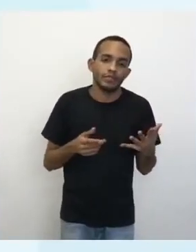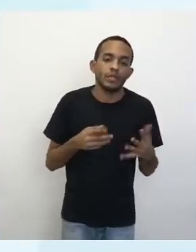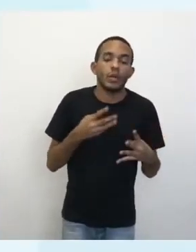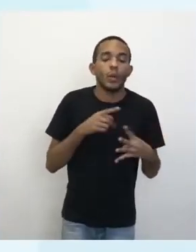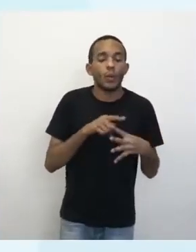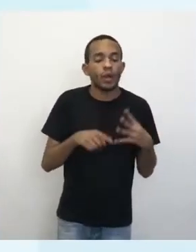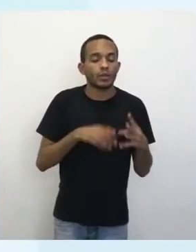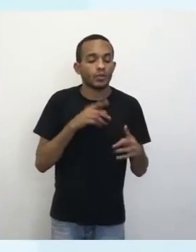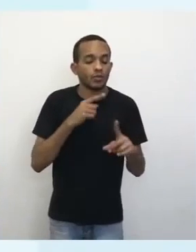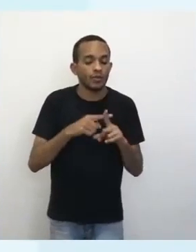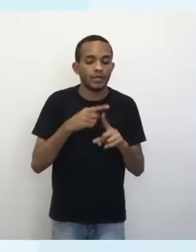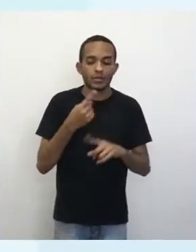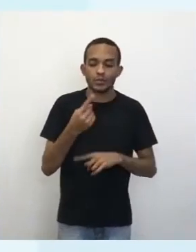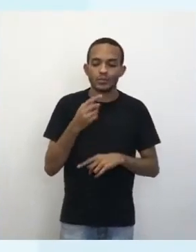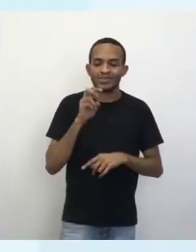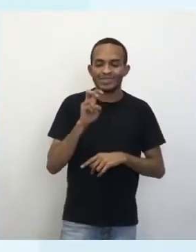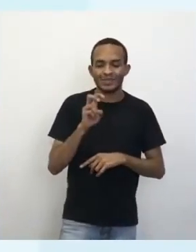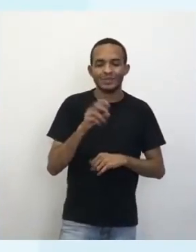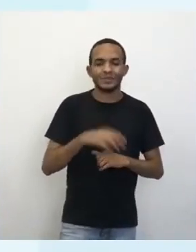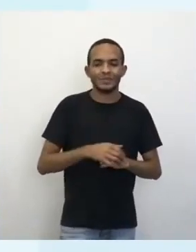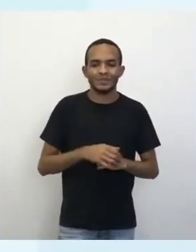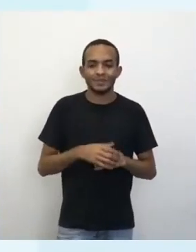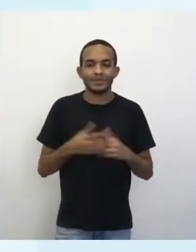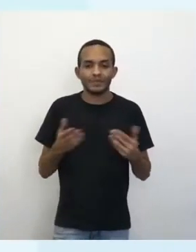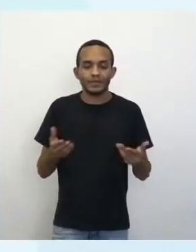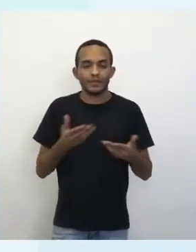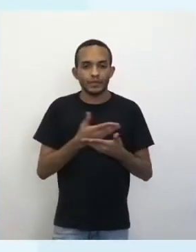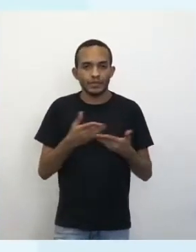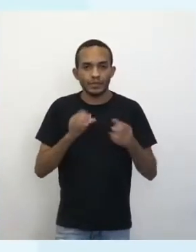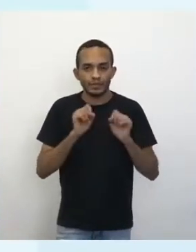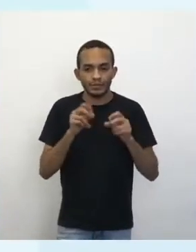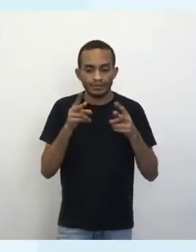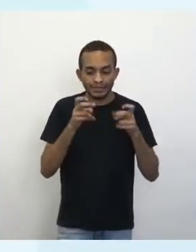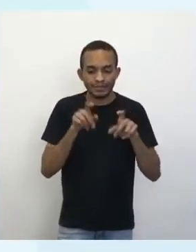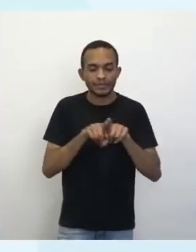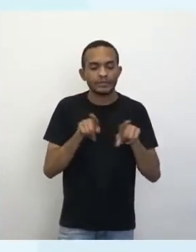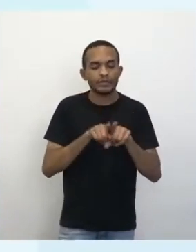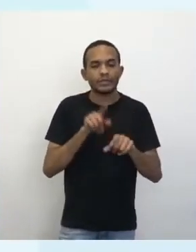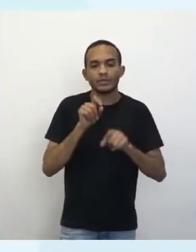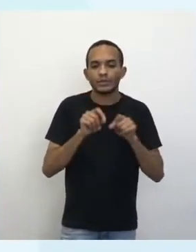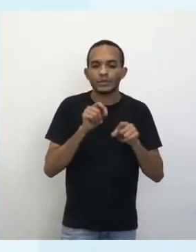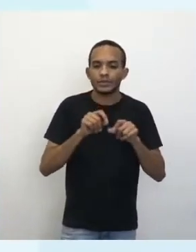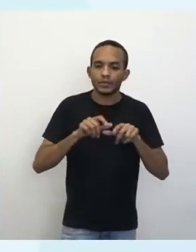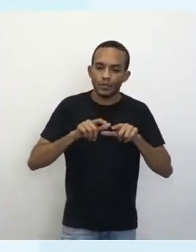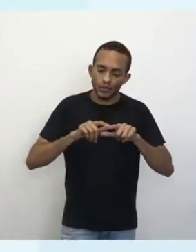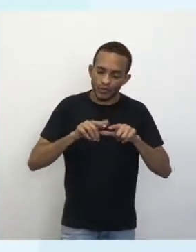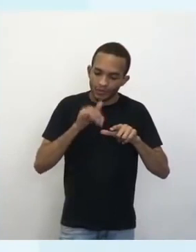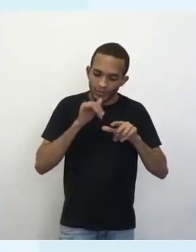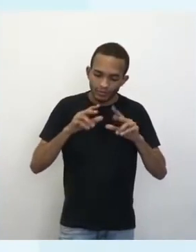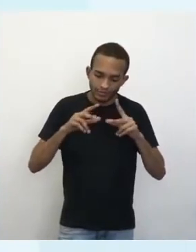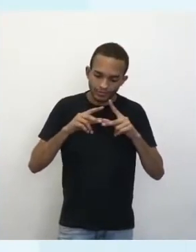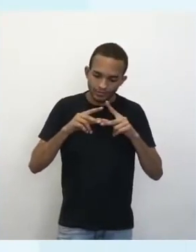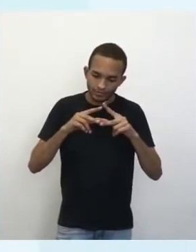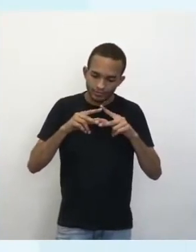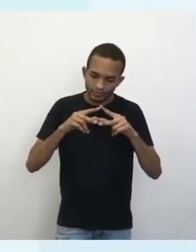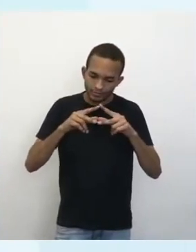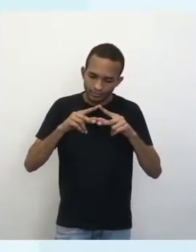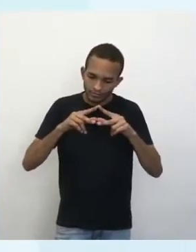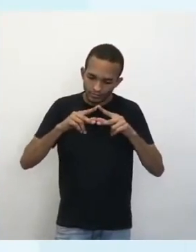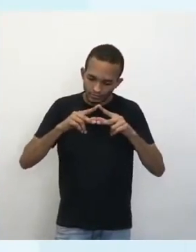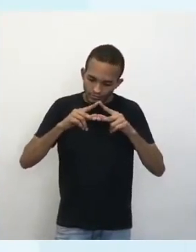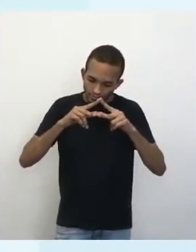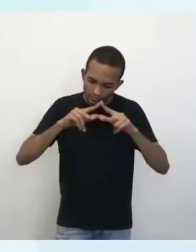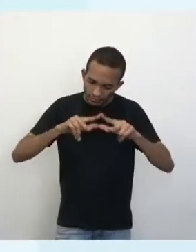4 mais 1, 5. Aí, você pode observar também a planificação desta pirâmide.